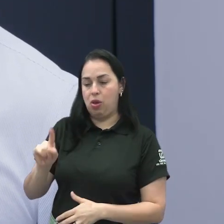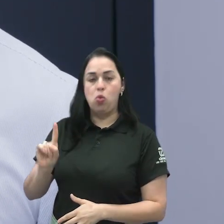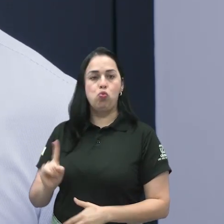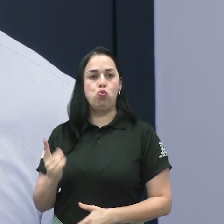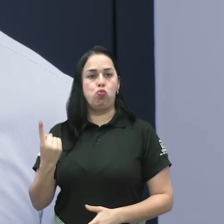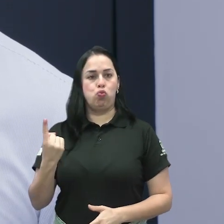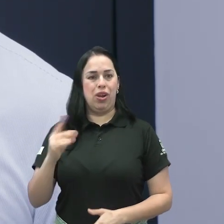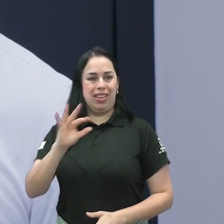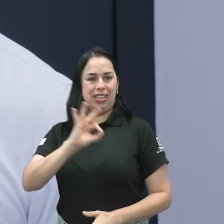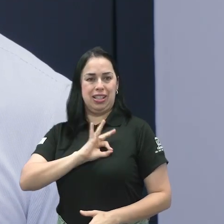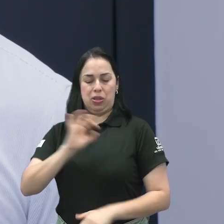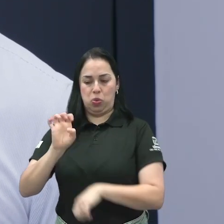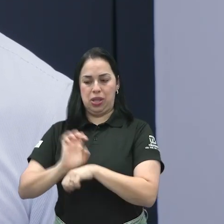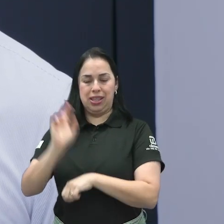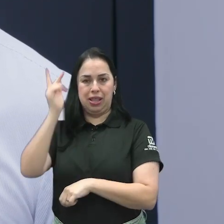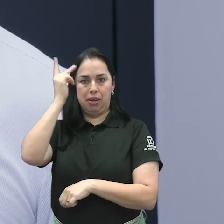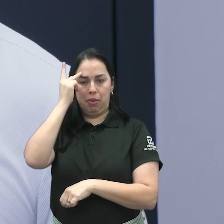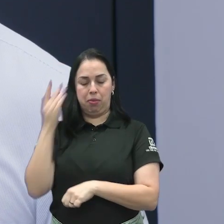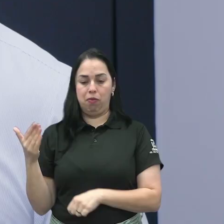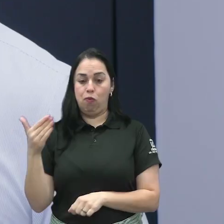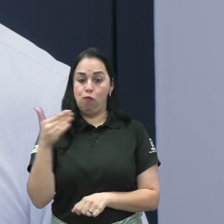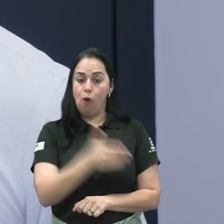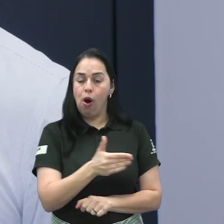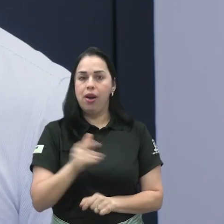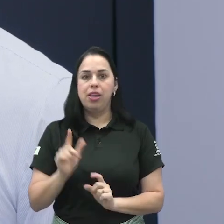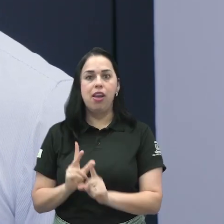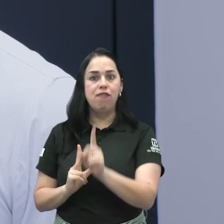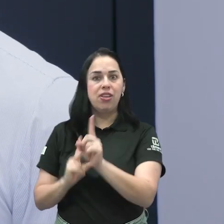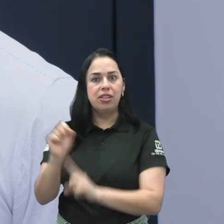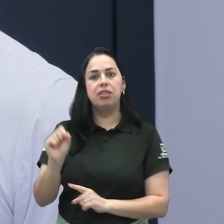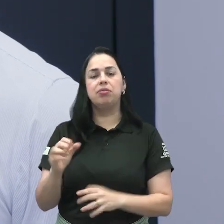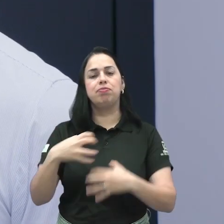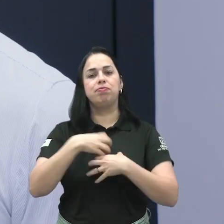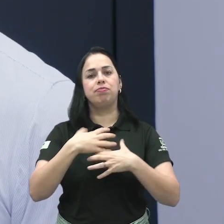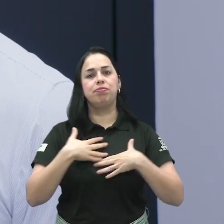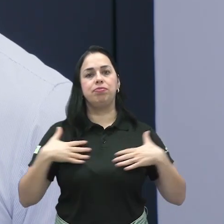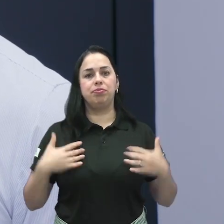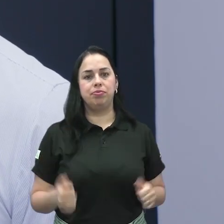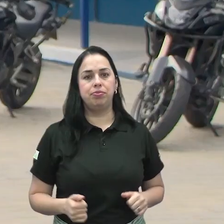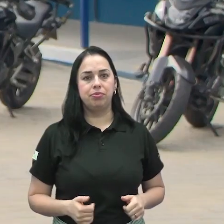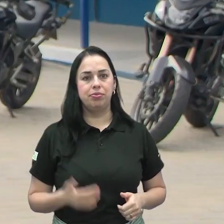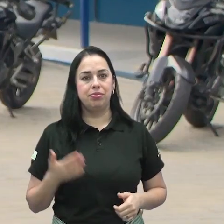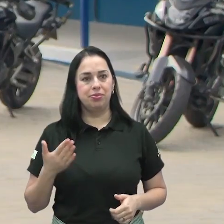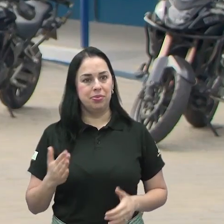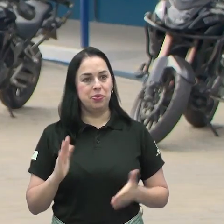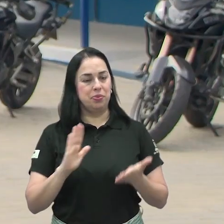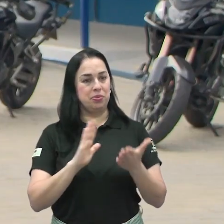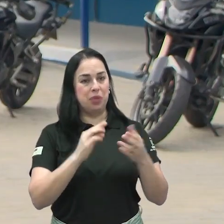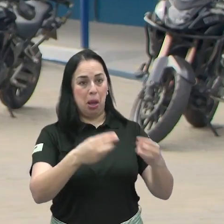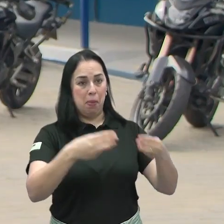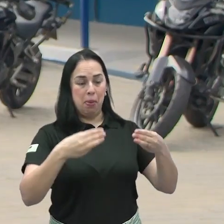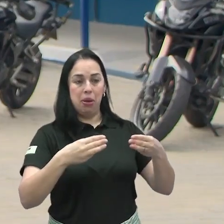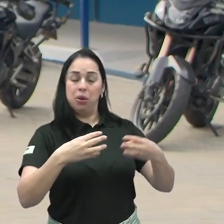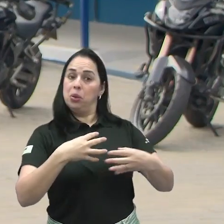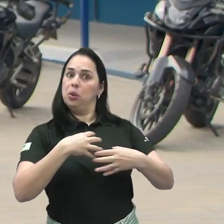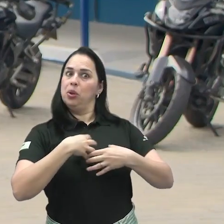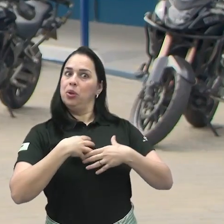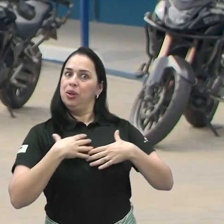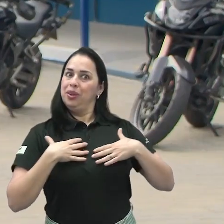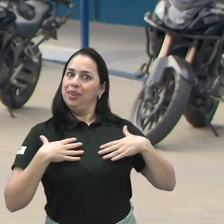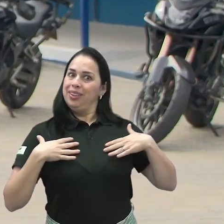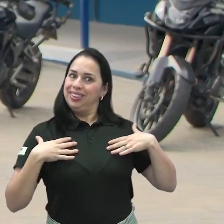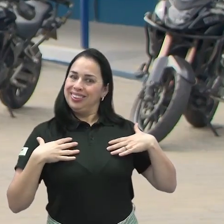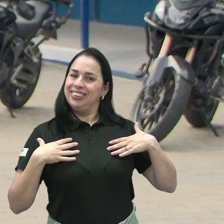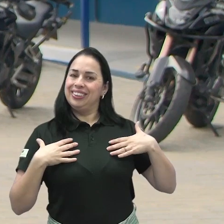de São José dos Campos, do estado de São Paulo, ser o campeão, para nós é muito gratificante. A moção aprovada na Câmara foi uma surpresa